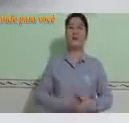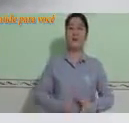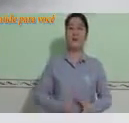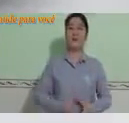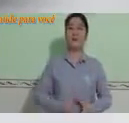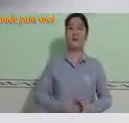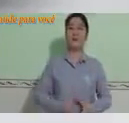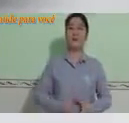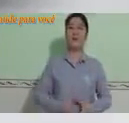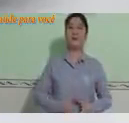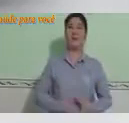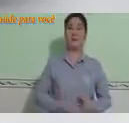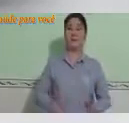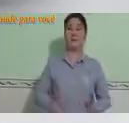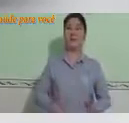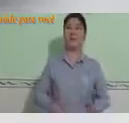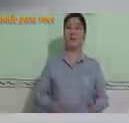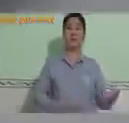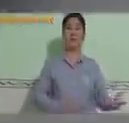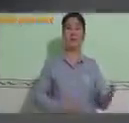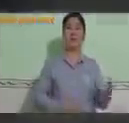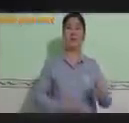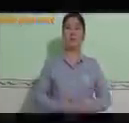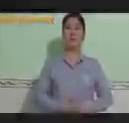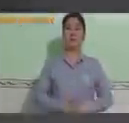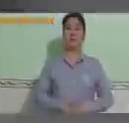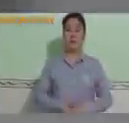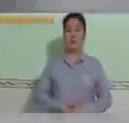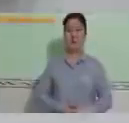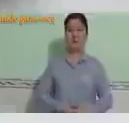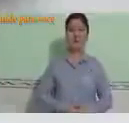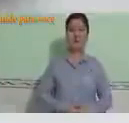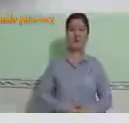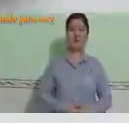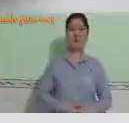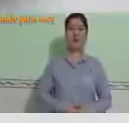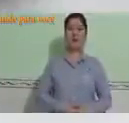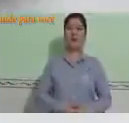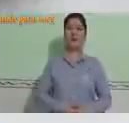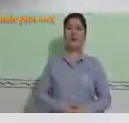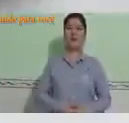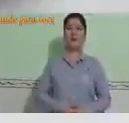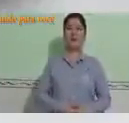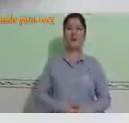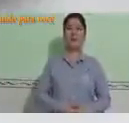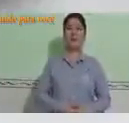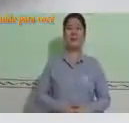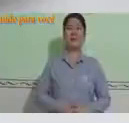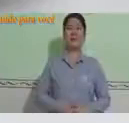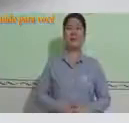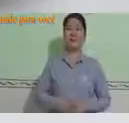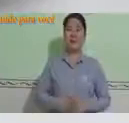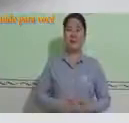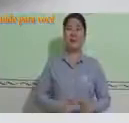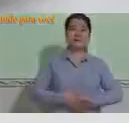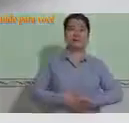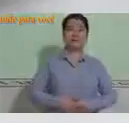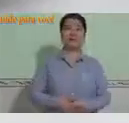os dentes, dar um sorriso amarelo, apertar os dentes com força, fazer